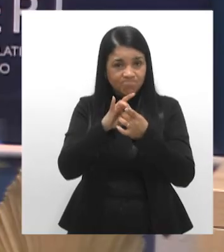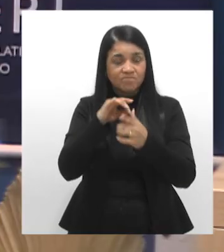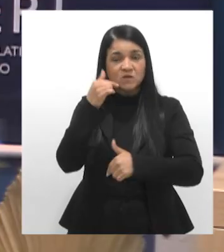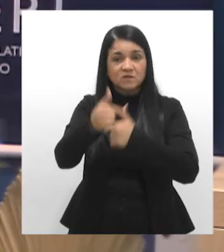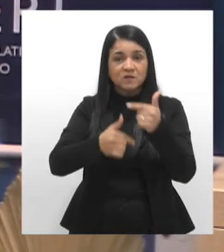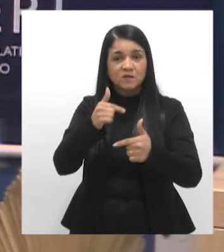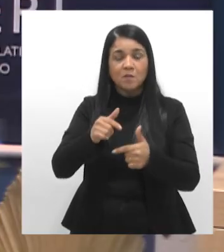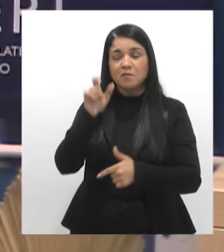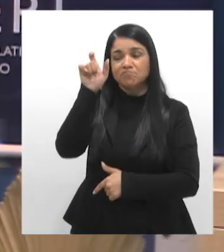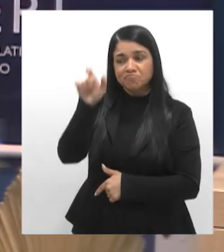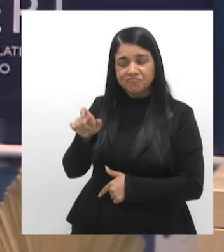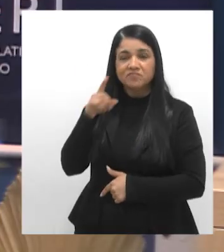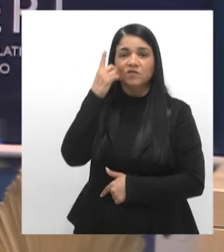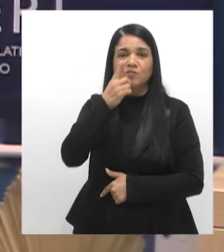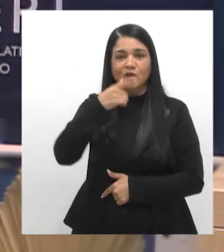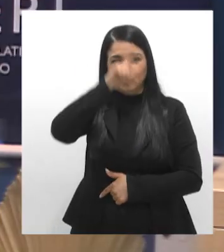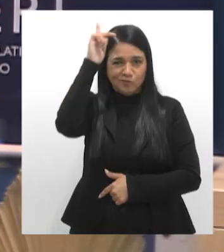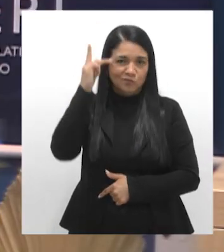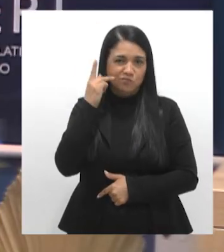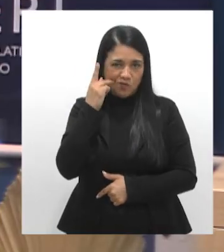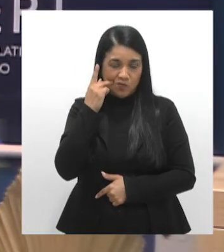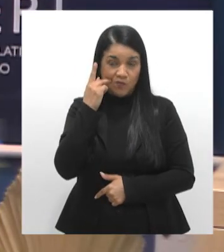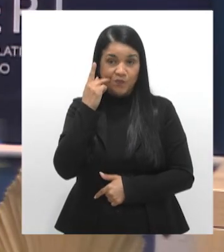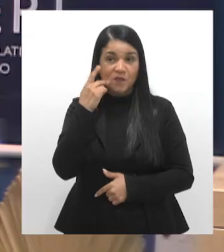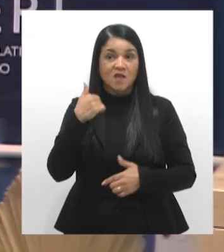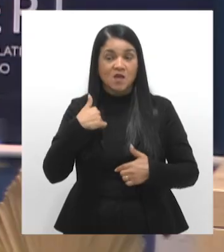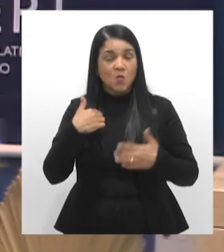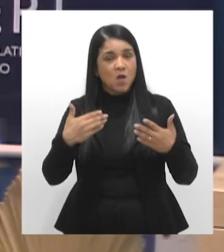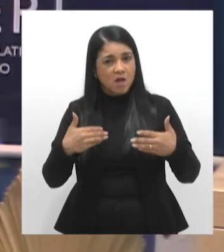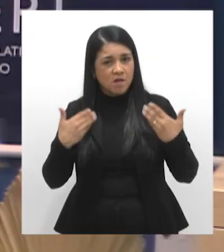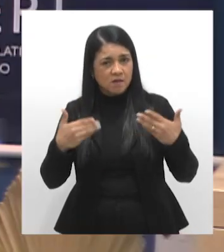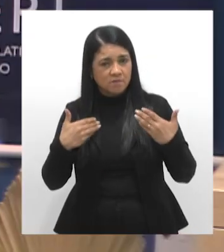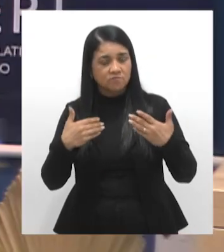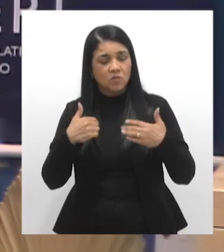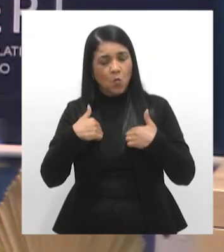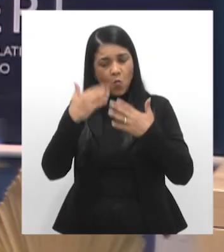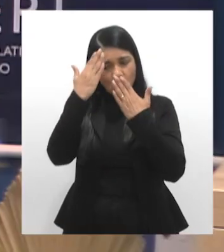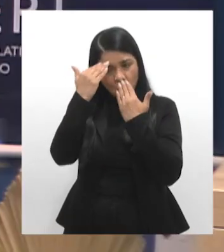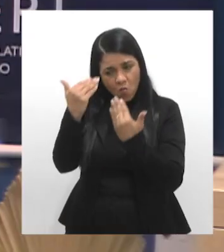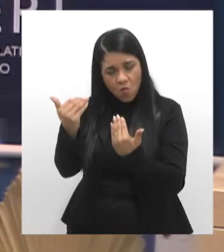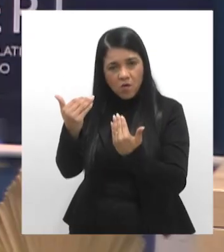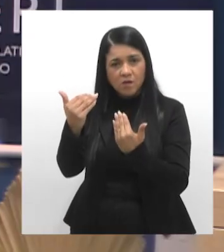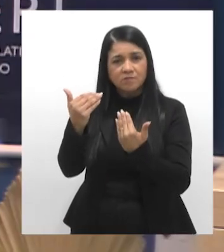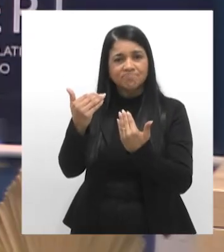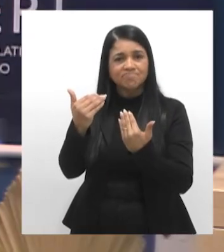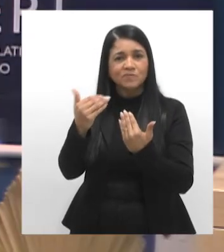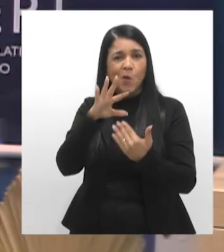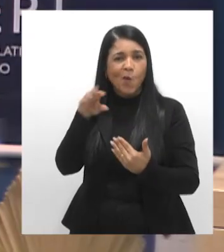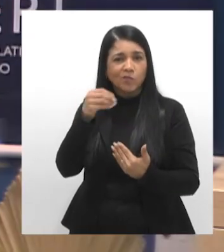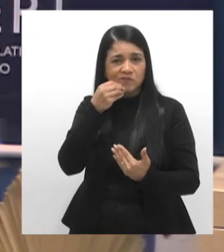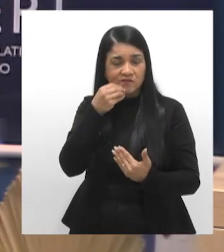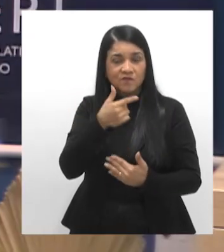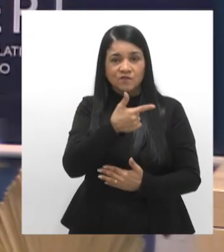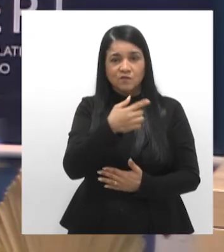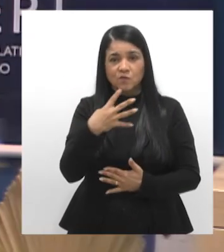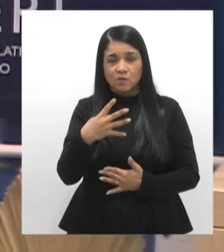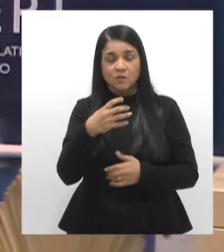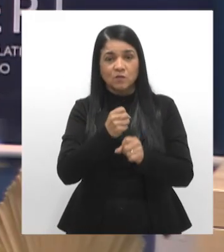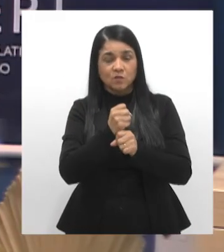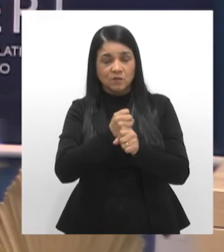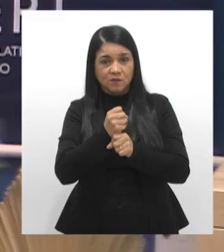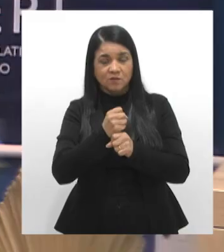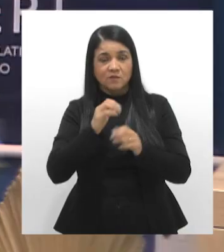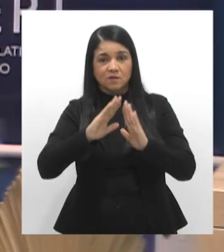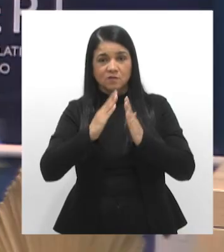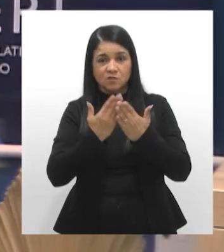Paulo. E eu queria dizer que é muito alegre, né? Eu tive a honra, o privilégio de, nos 24 anos da Escola do